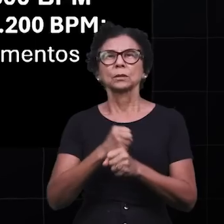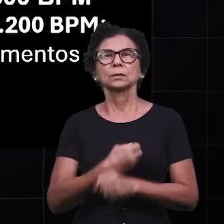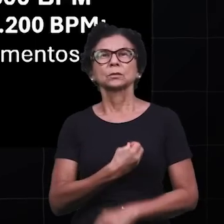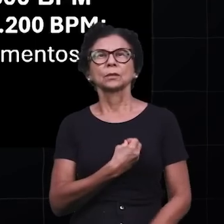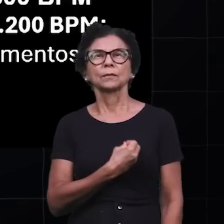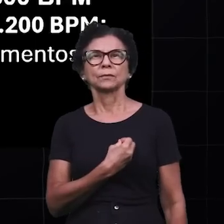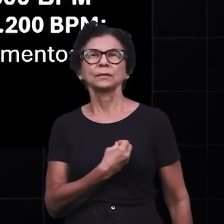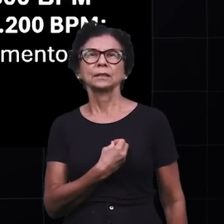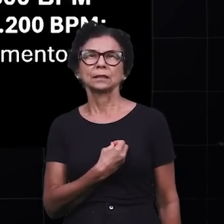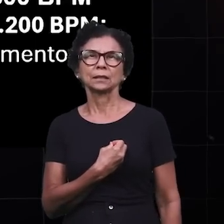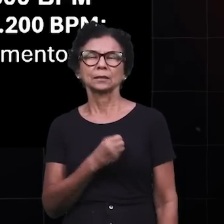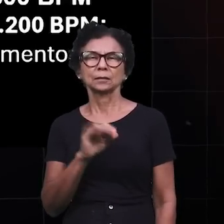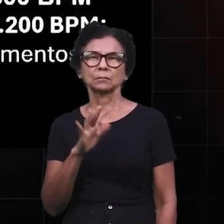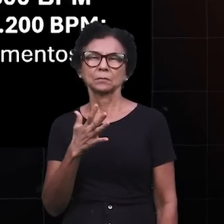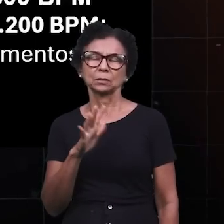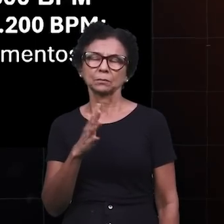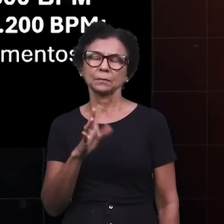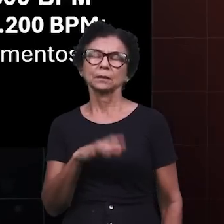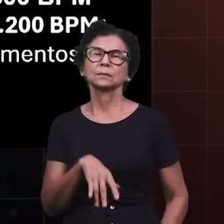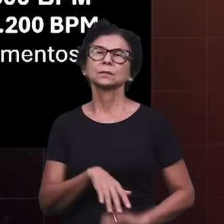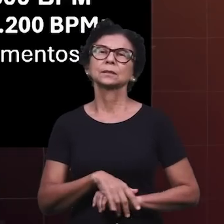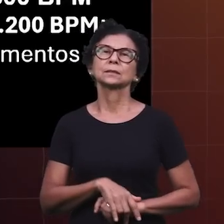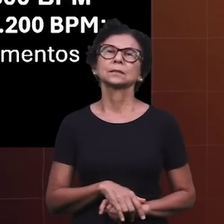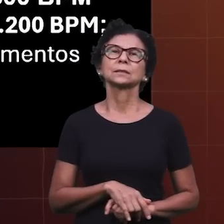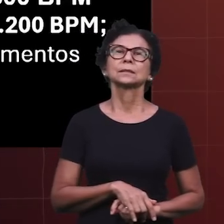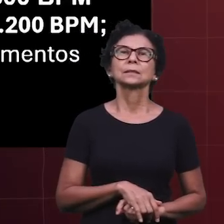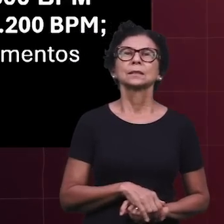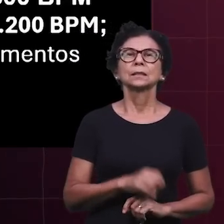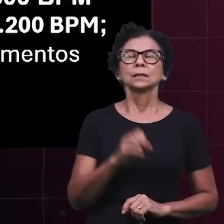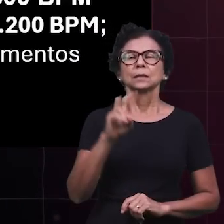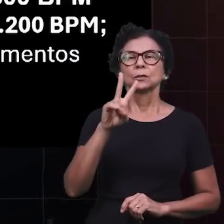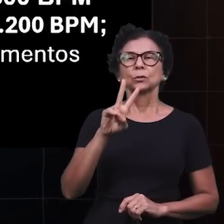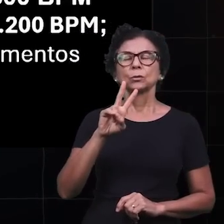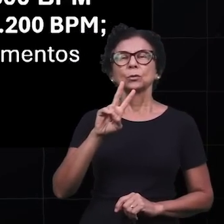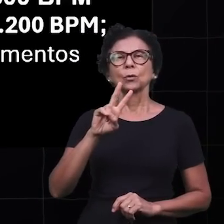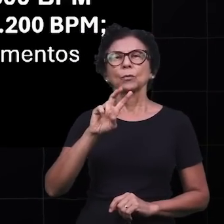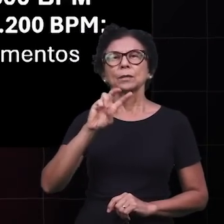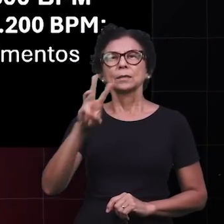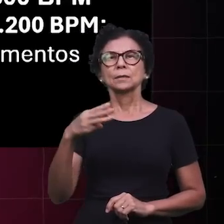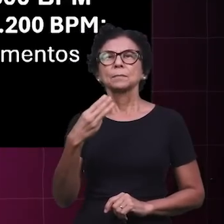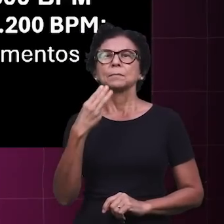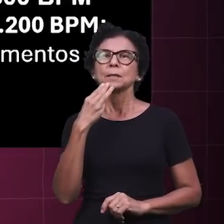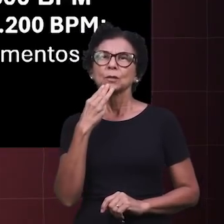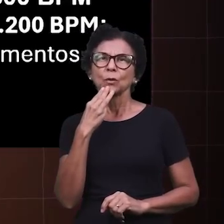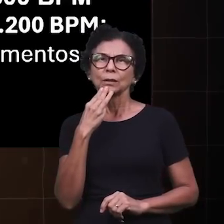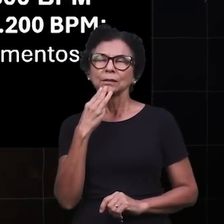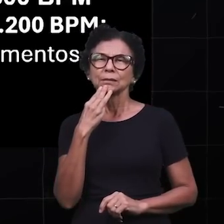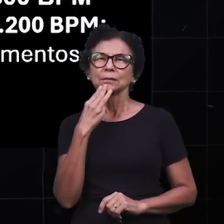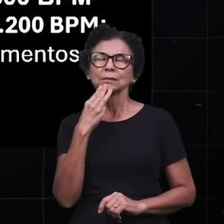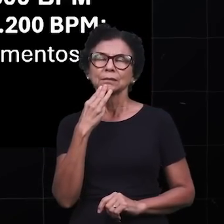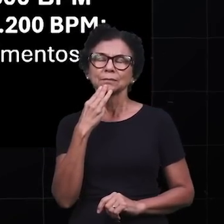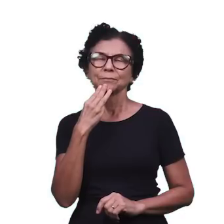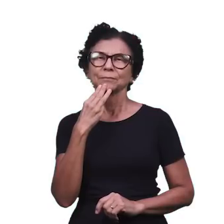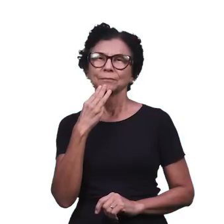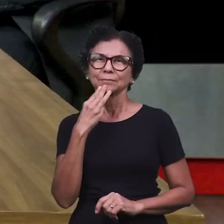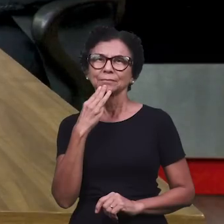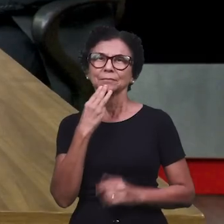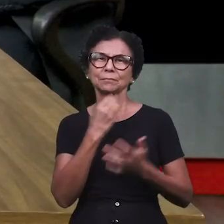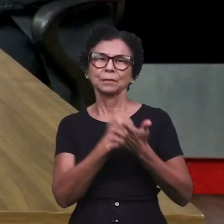vida útil não, a sua vida média, né, durante 4 anos, 2 bilhões e 500 milhões de batimento